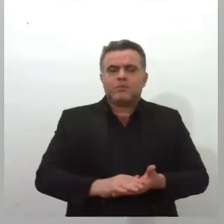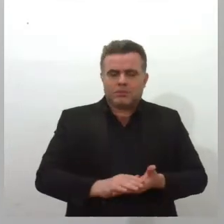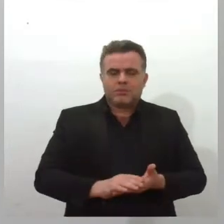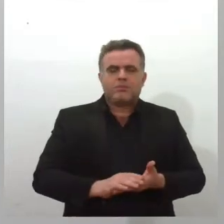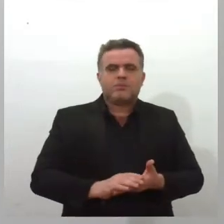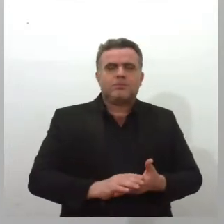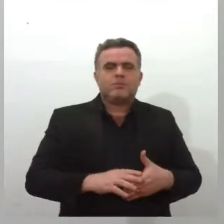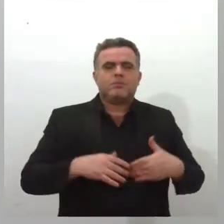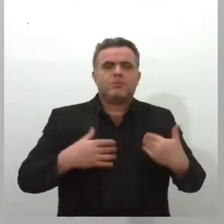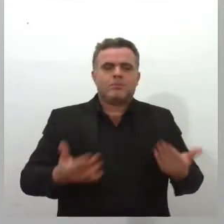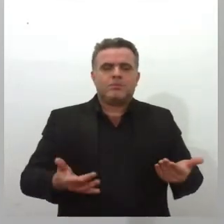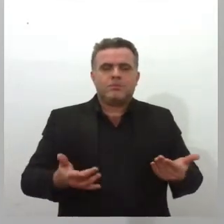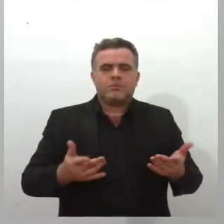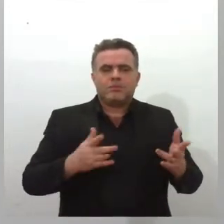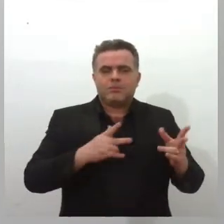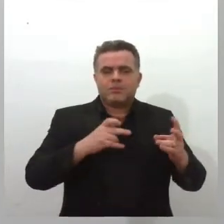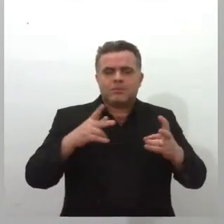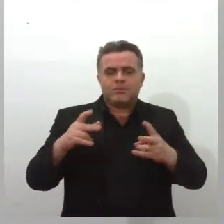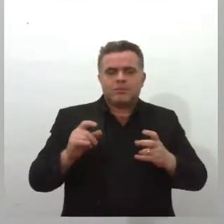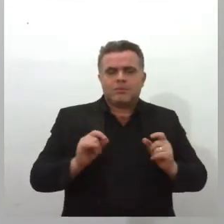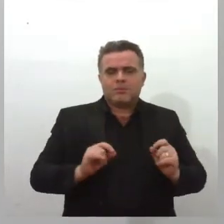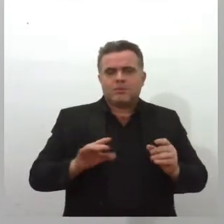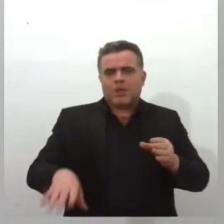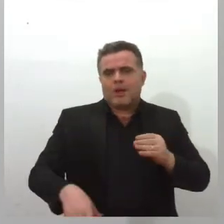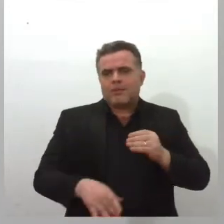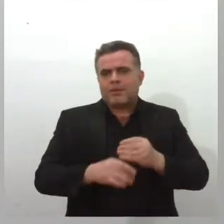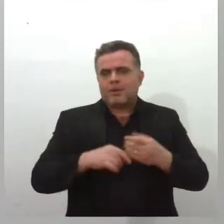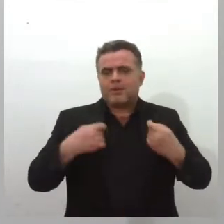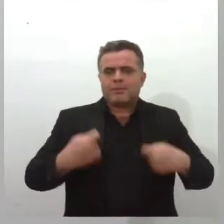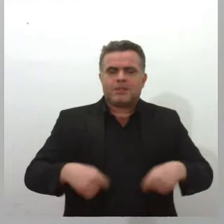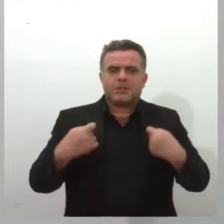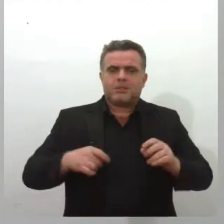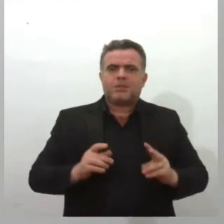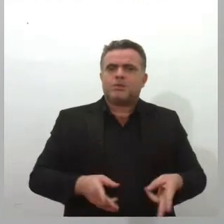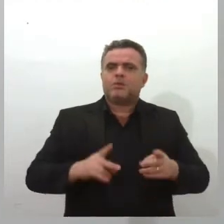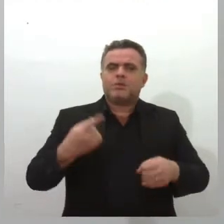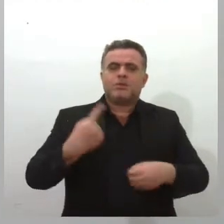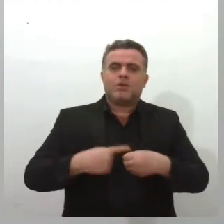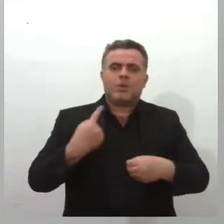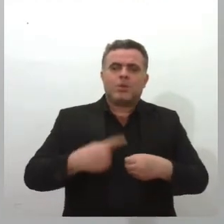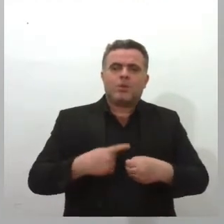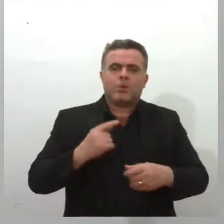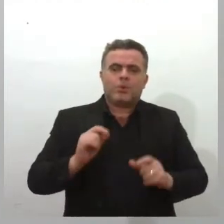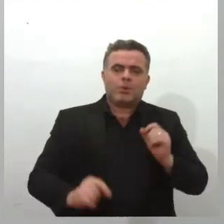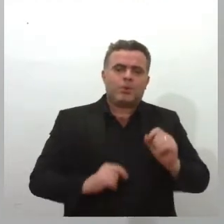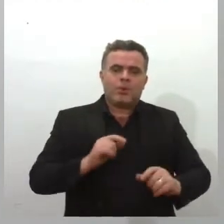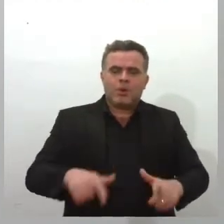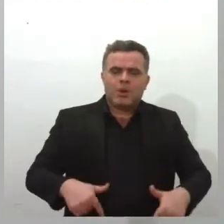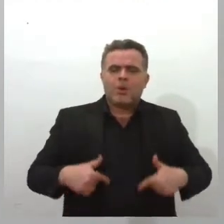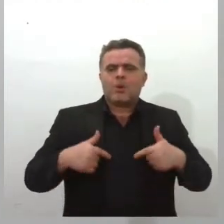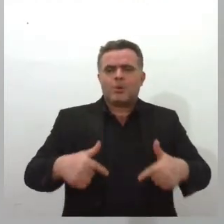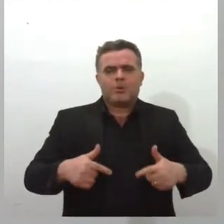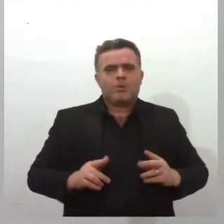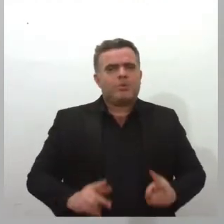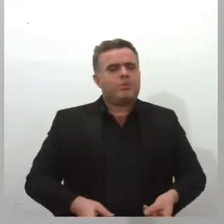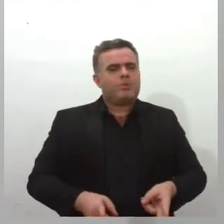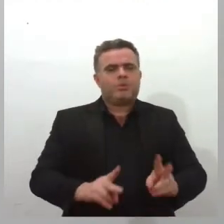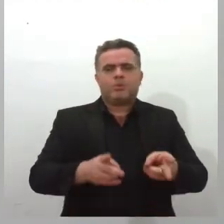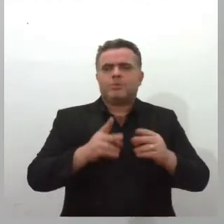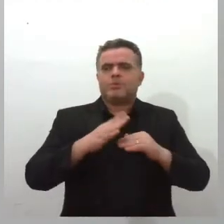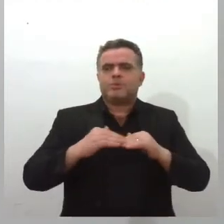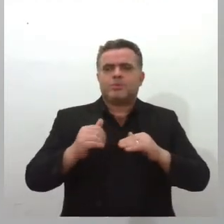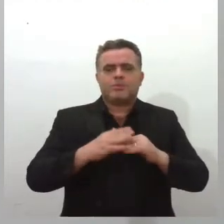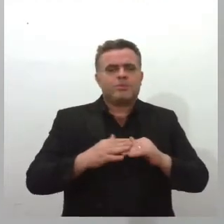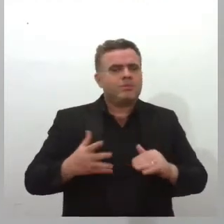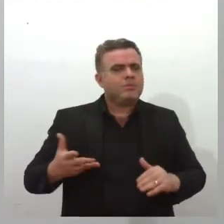tempo, então se reforça também essa necessidade do interior do estado contar, né, nessas delegacias que a gente tem